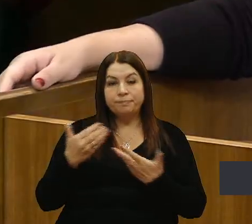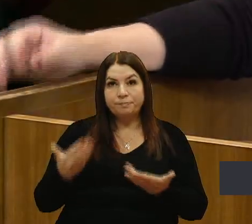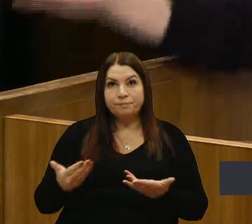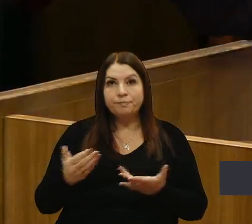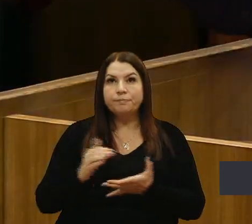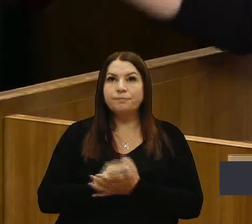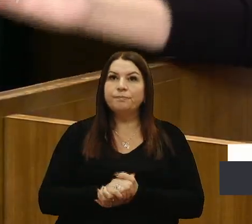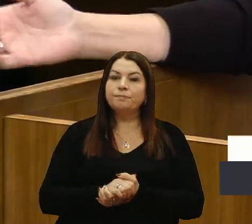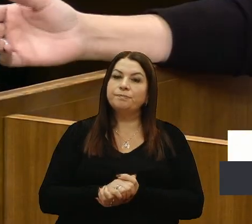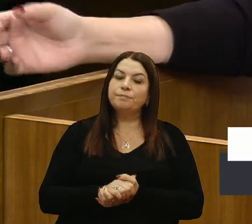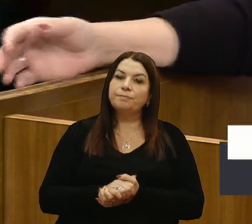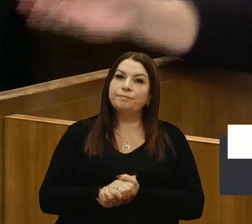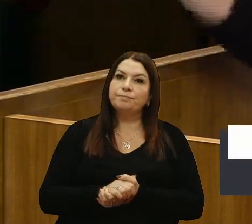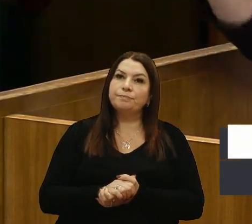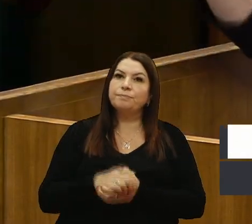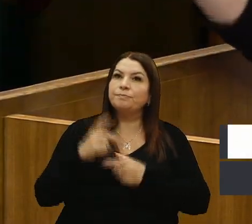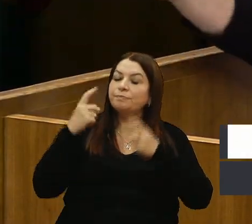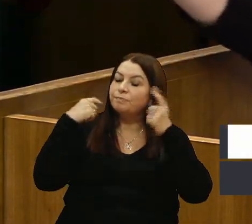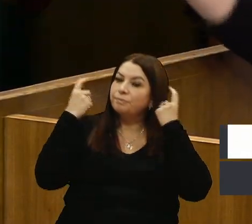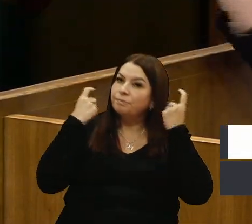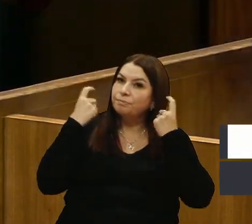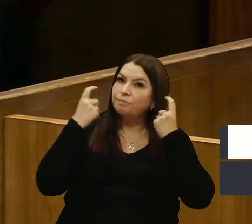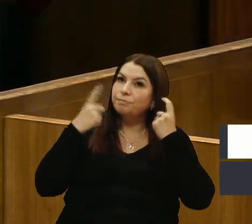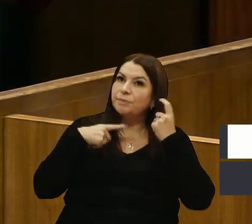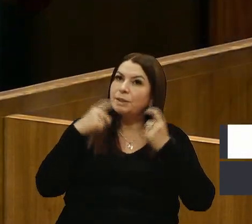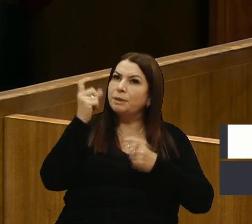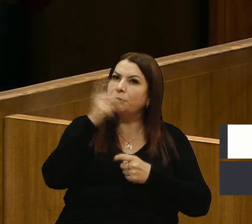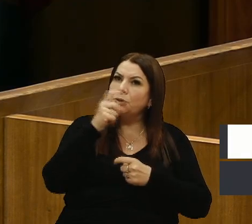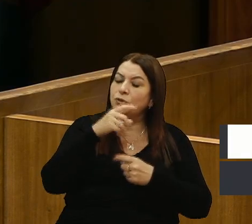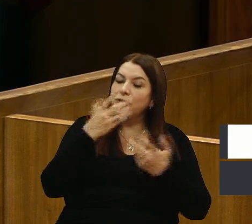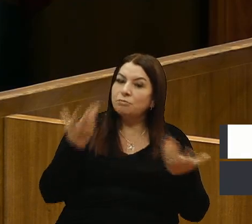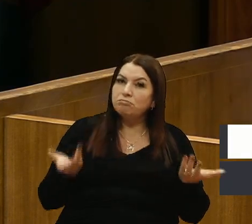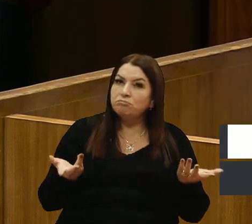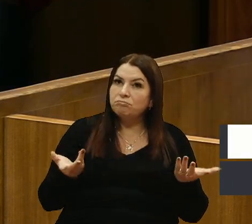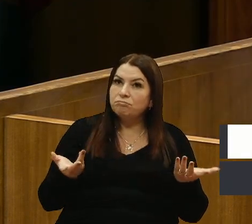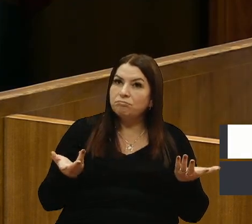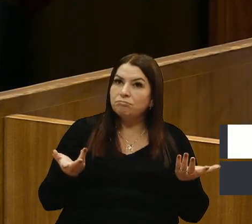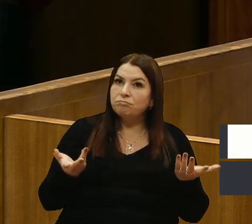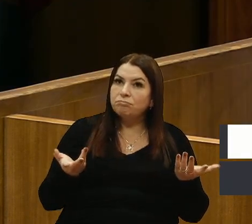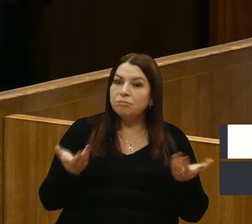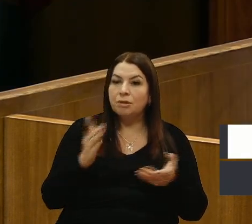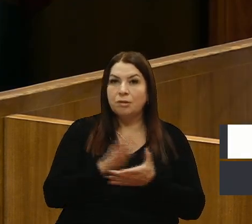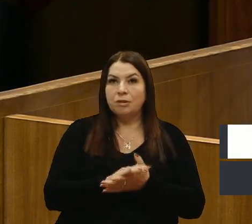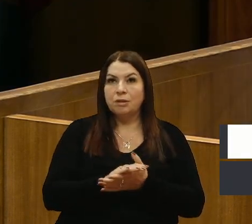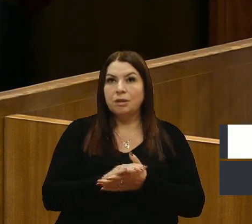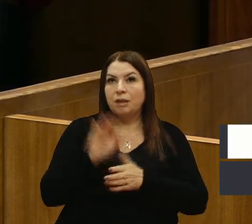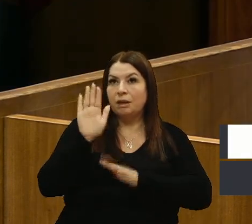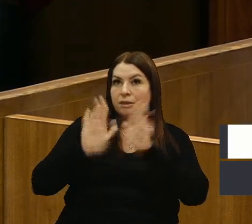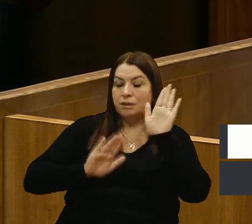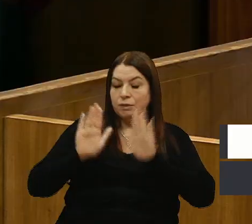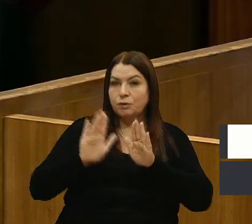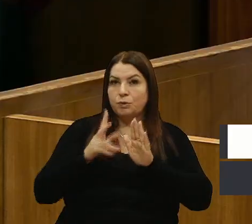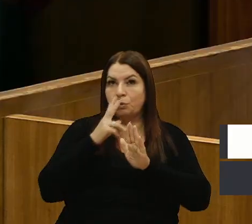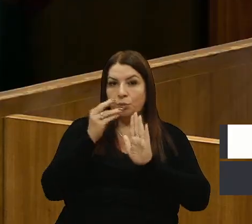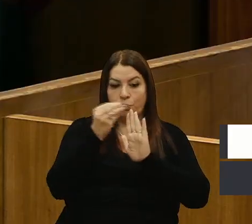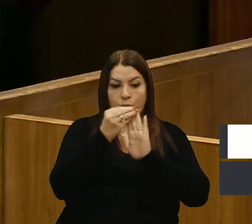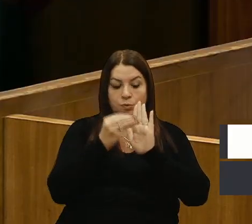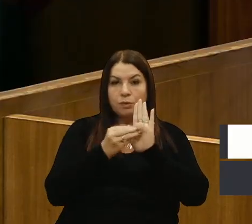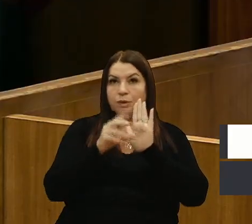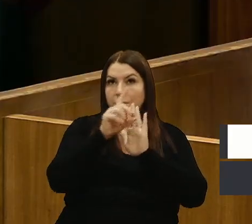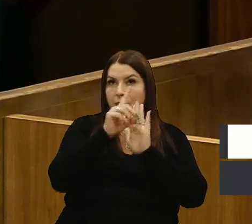Gente, mas o que me preocupa, quem é que está mentindo nessa história? Afinal, as licitações, conforme o decreto,